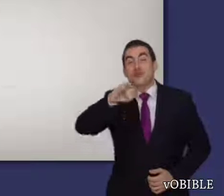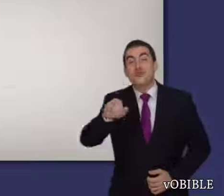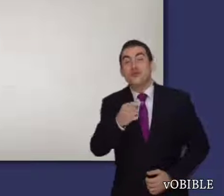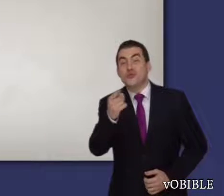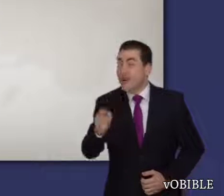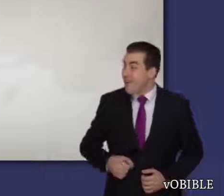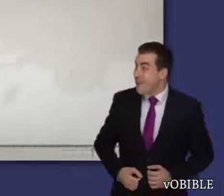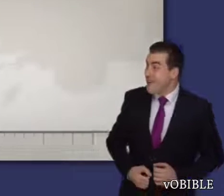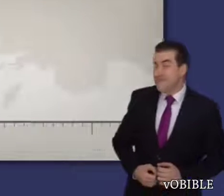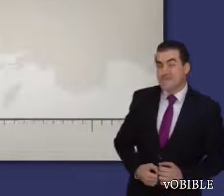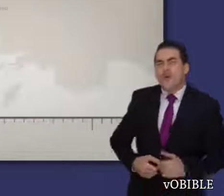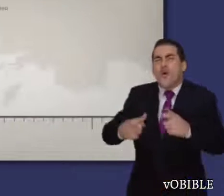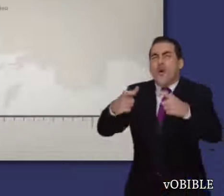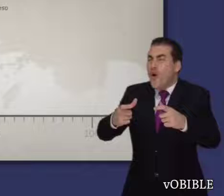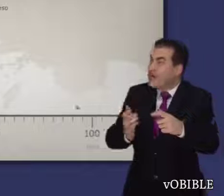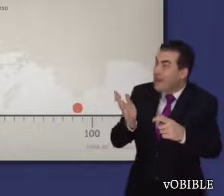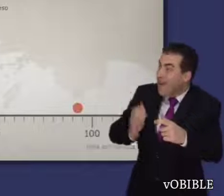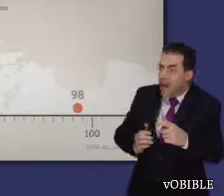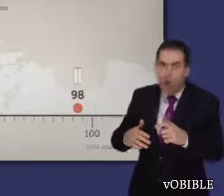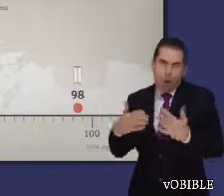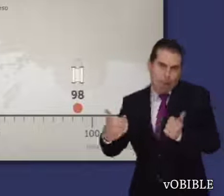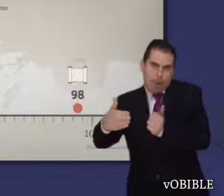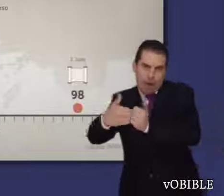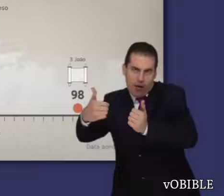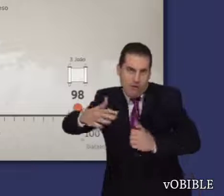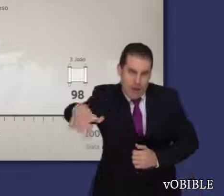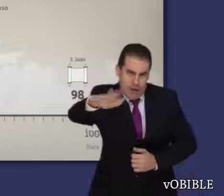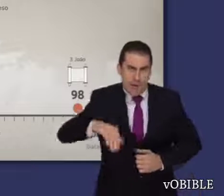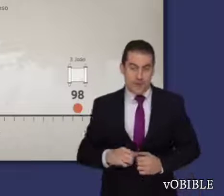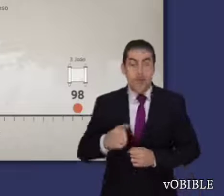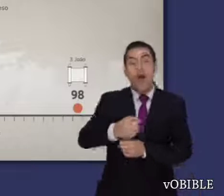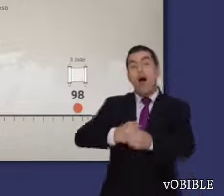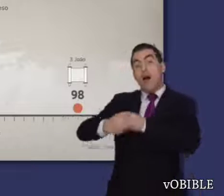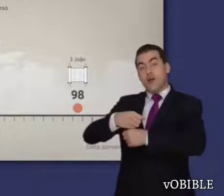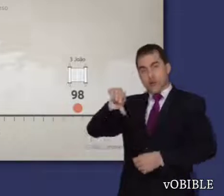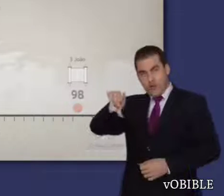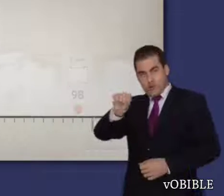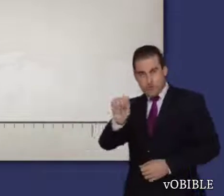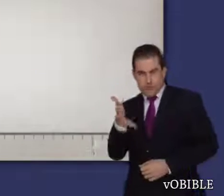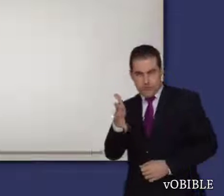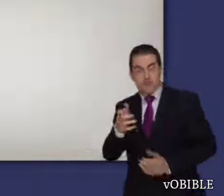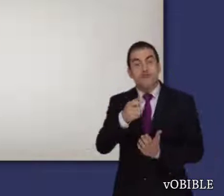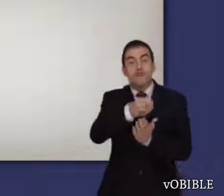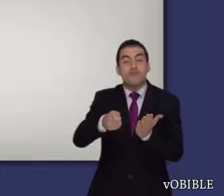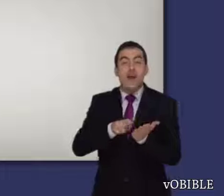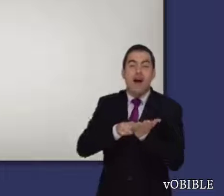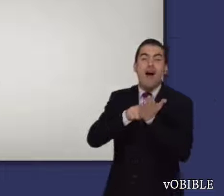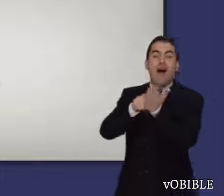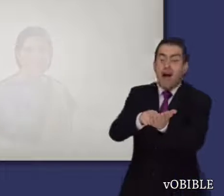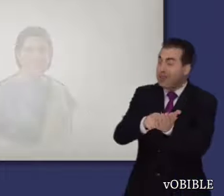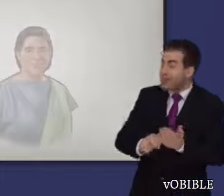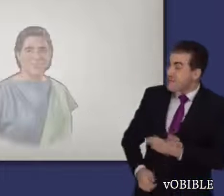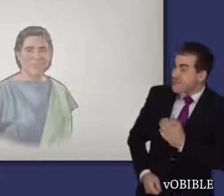João escreveu essa carta em Éfeso, ou perto dali, por volta do ano 98. Ele escreveu essa carta para seu querido